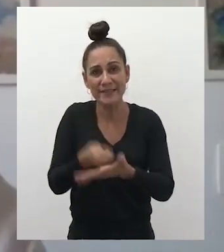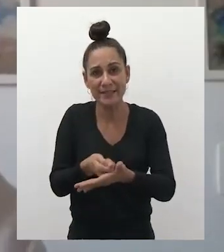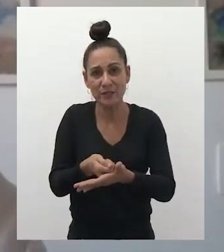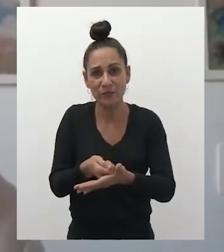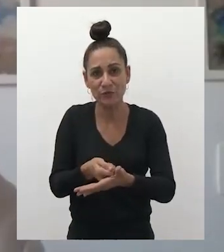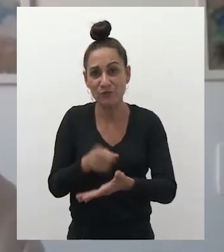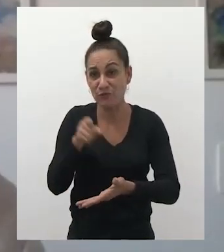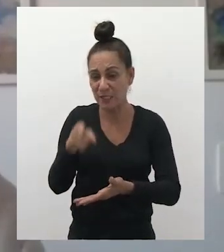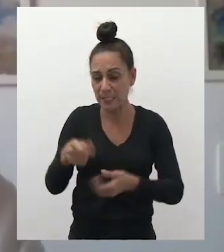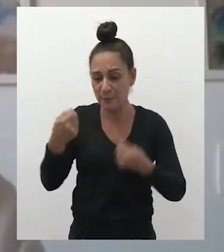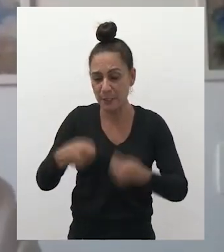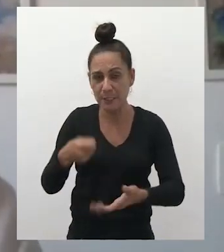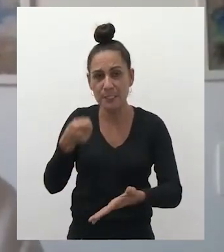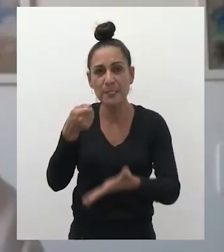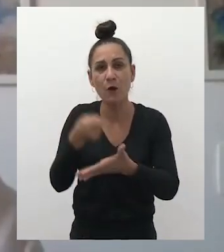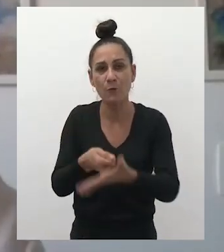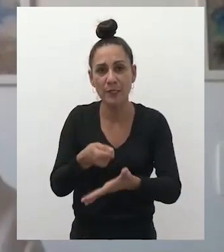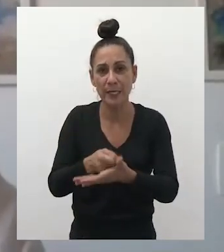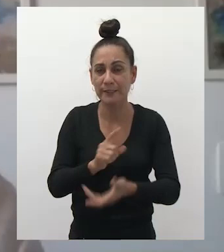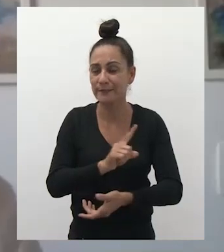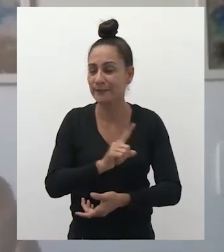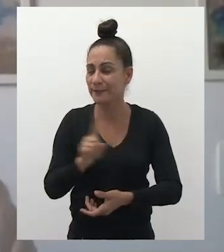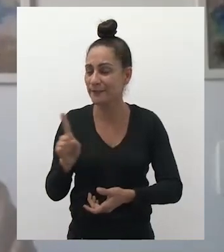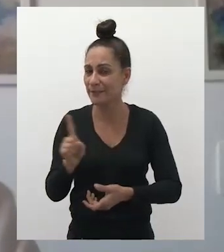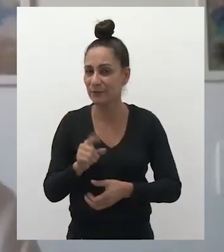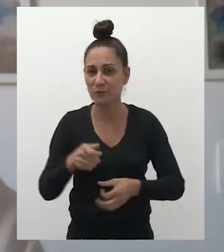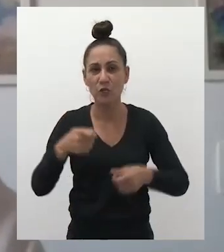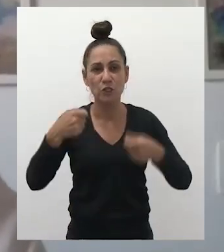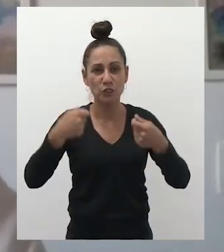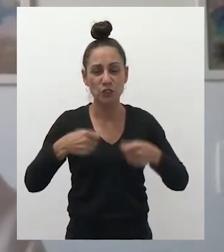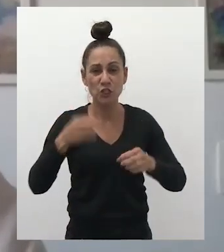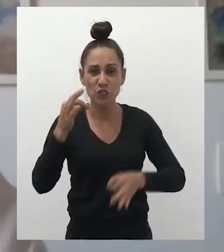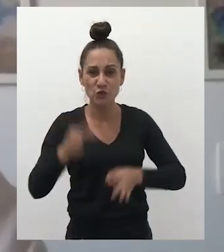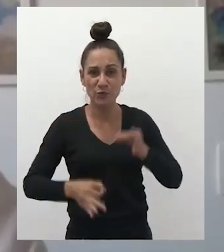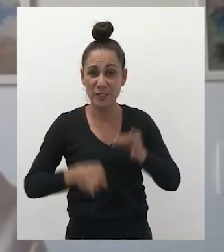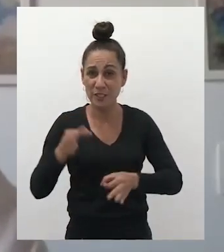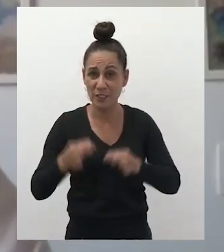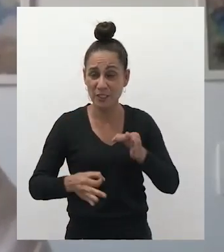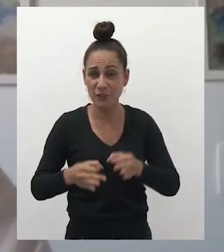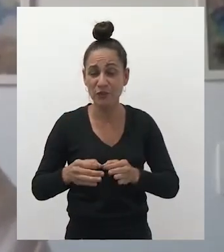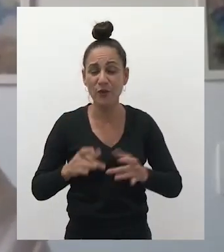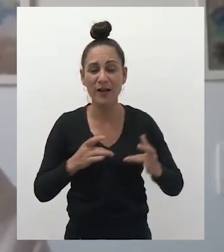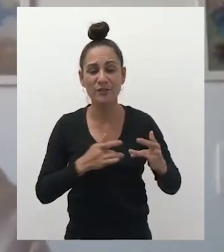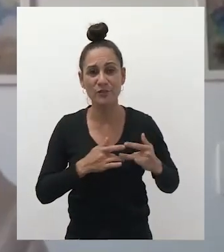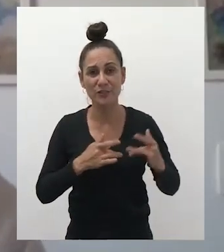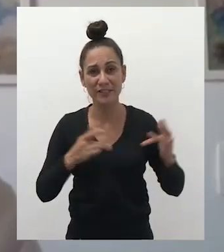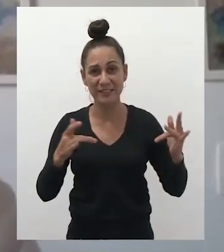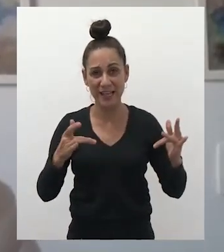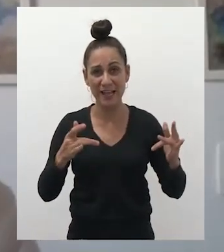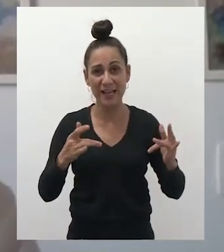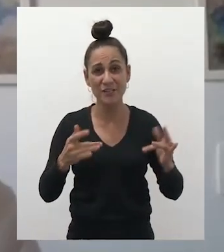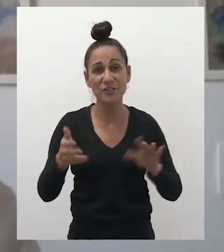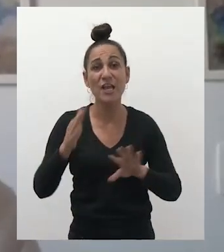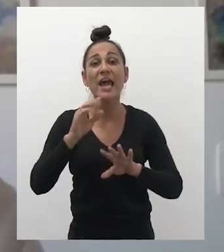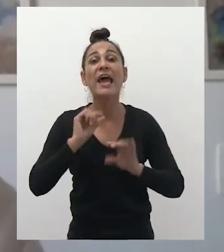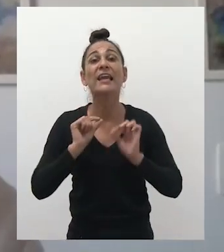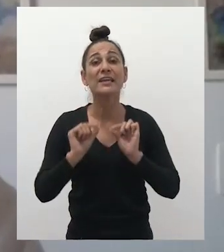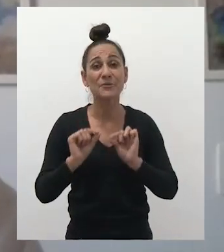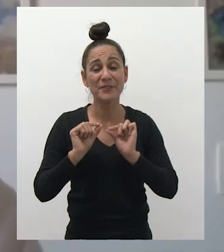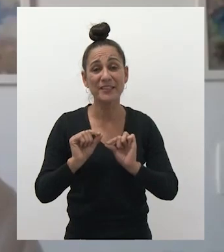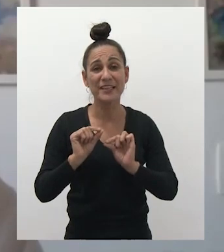obrigatoriedade, de vinculação jurídica, de dever jurídico. A solidariedade, por outro lado, ela é